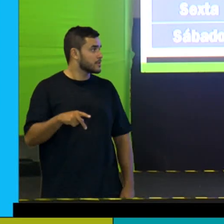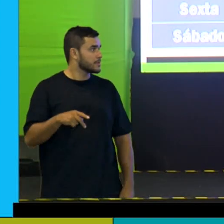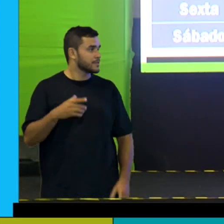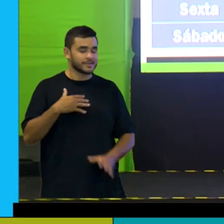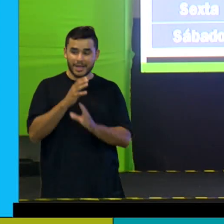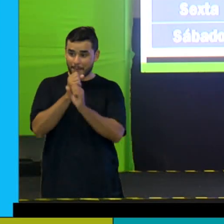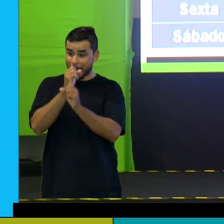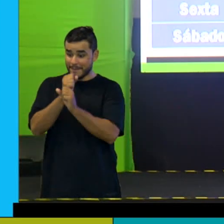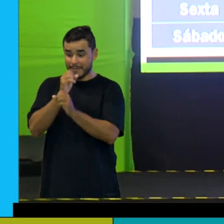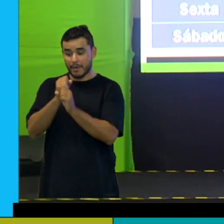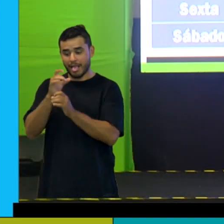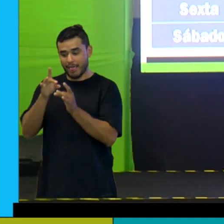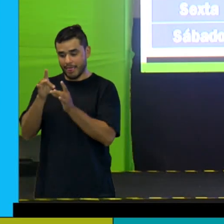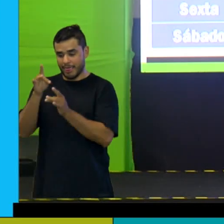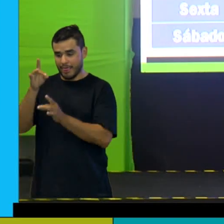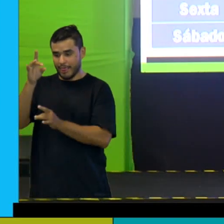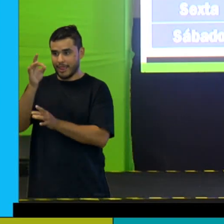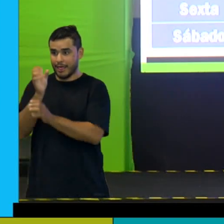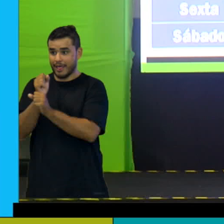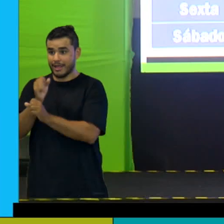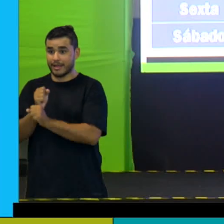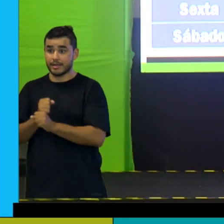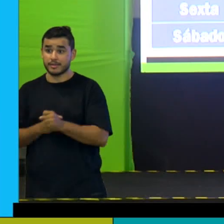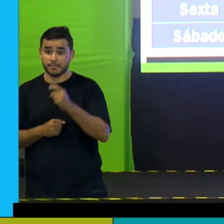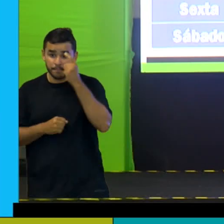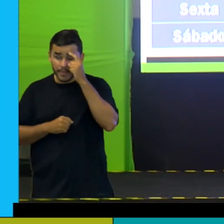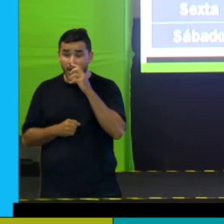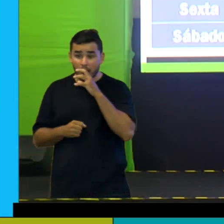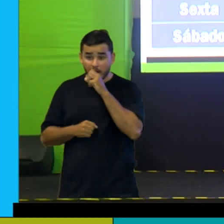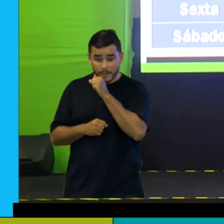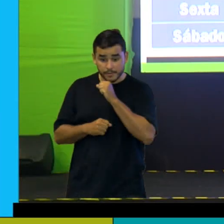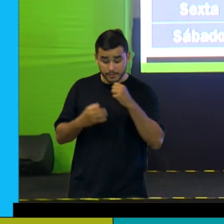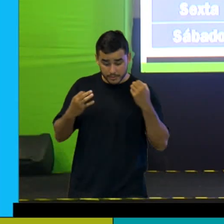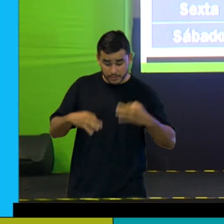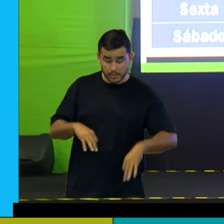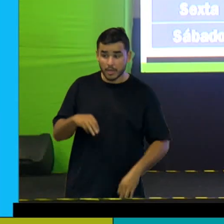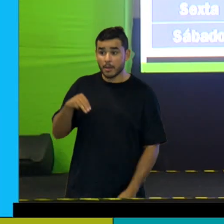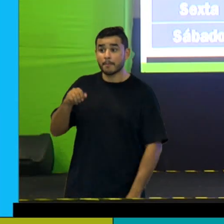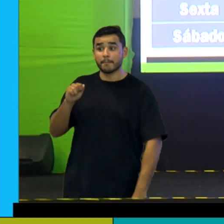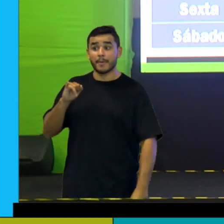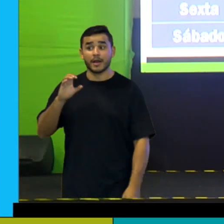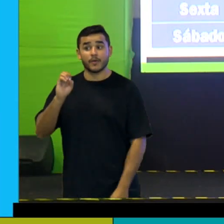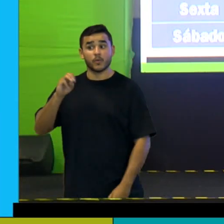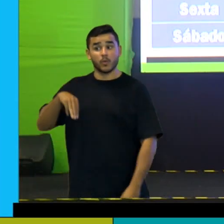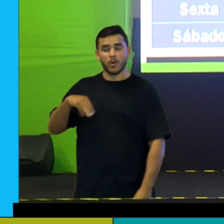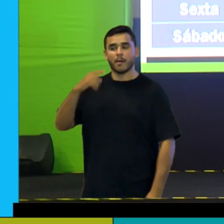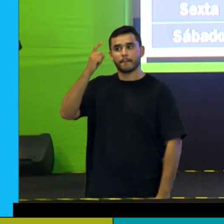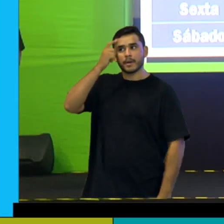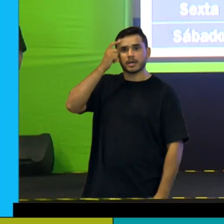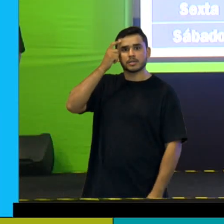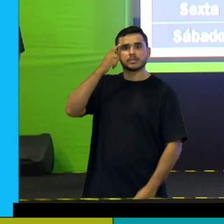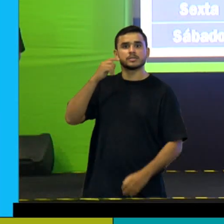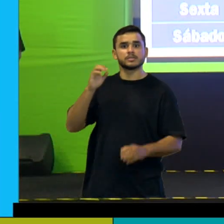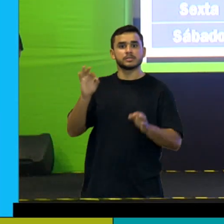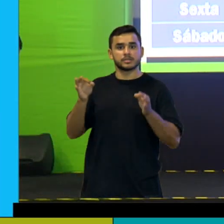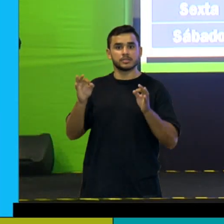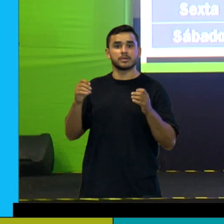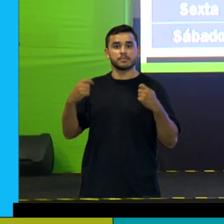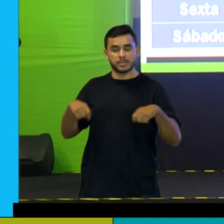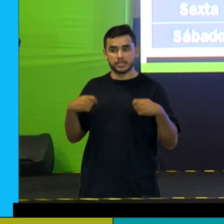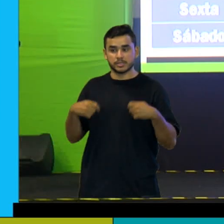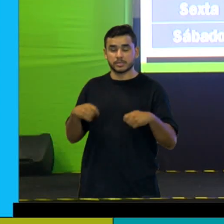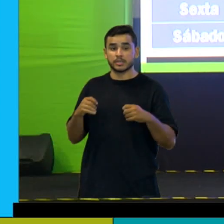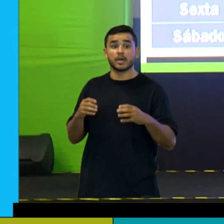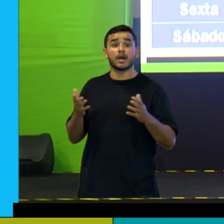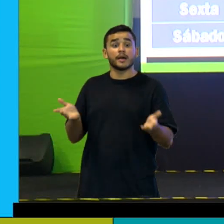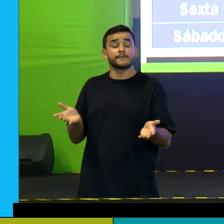cálculos matemáticos, né, Maico? Eu vou mostrar depois disso aqui, do jeito que o Maico fez, né? Tentando fazer a proporção pela fração.